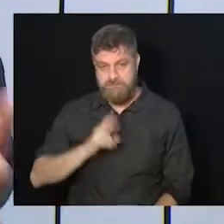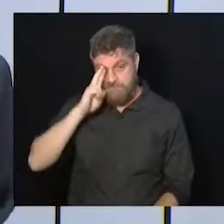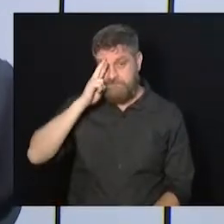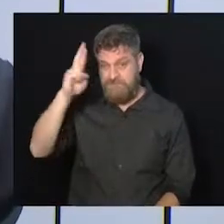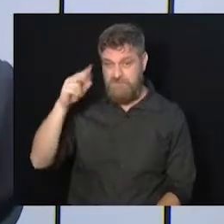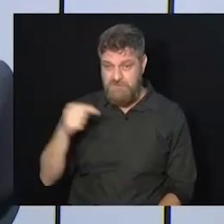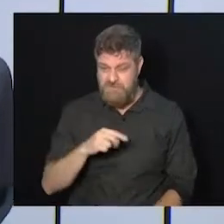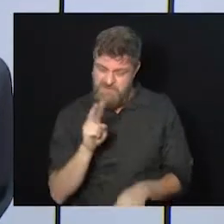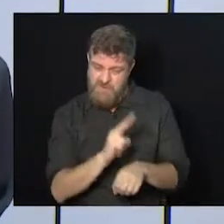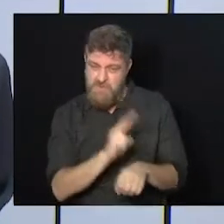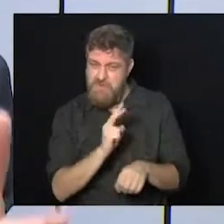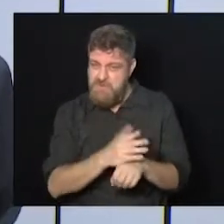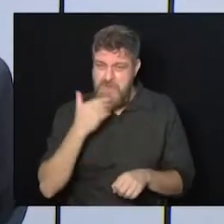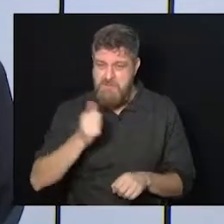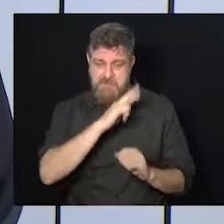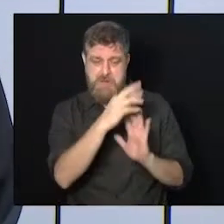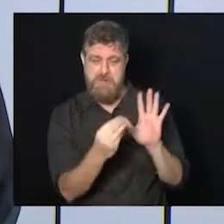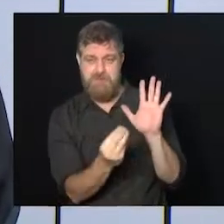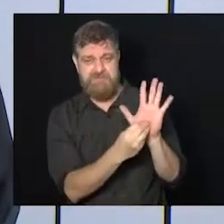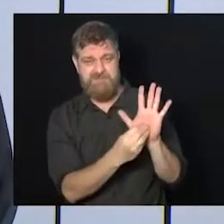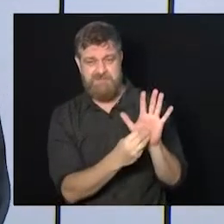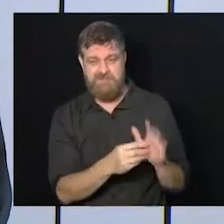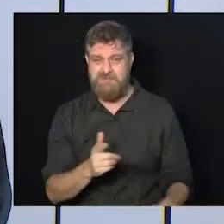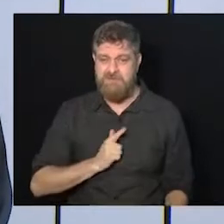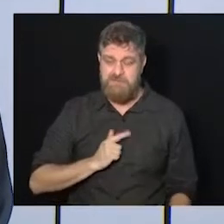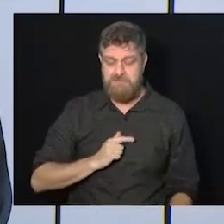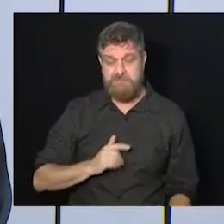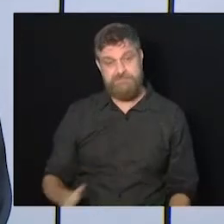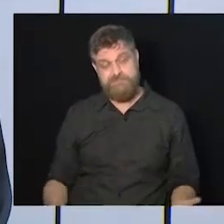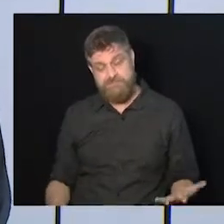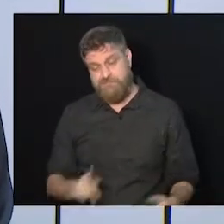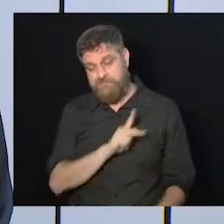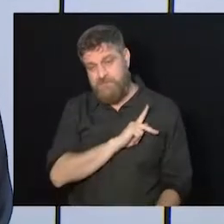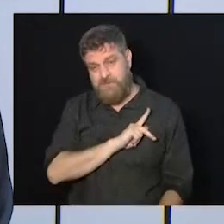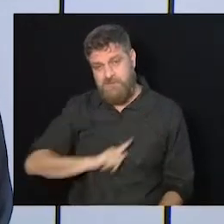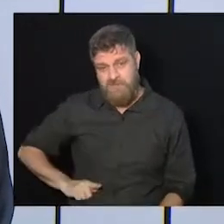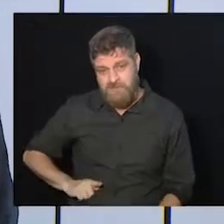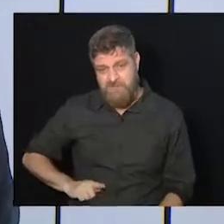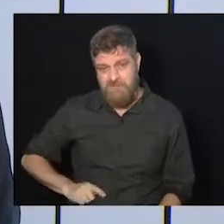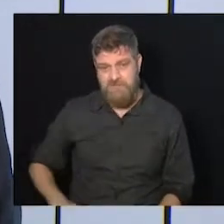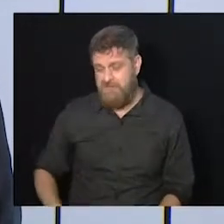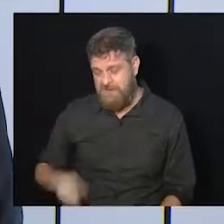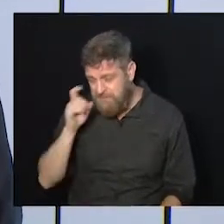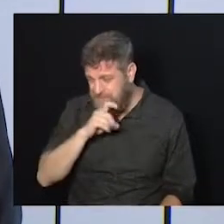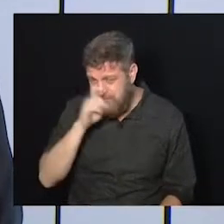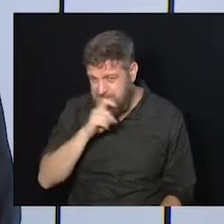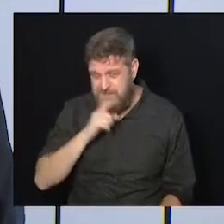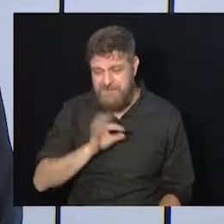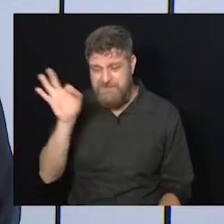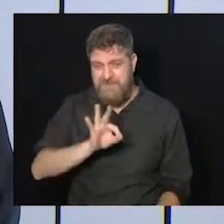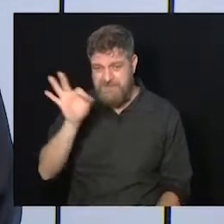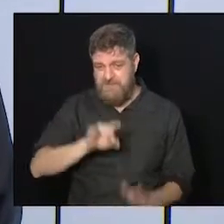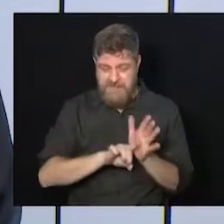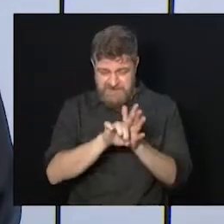cuidam mais até das florestas, os proprietários rurais, do que o próprio governo, que não é verdade, os indicadores,